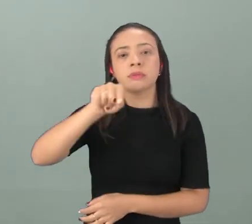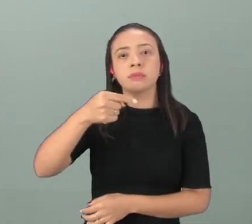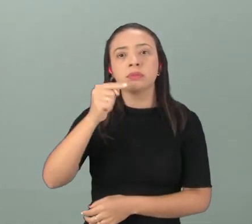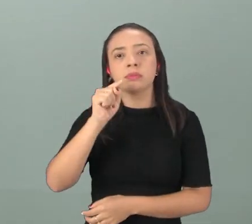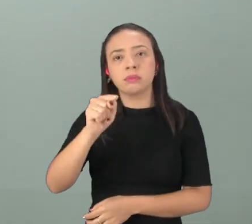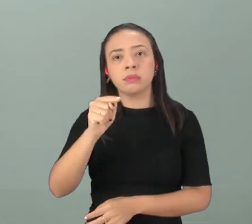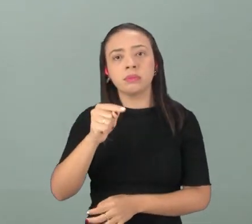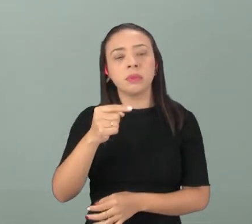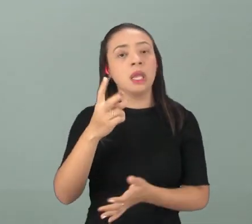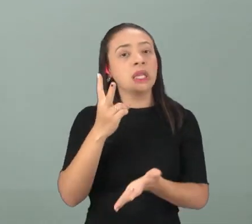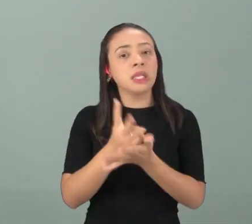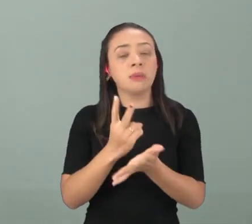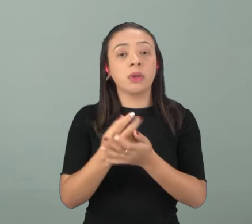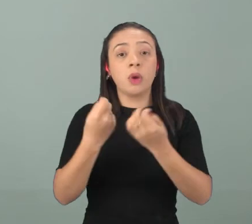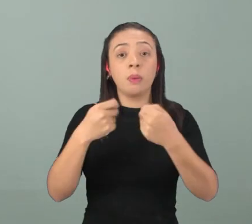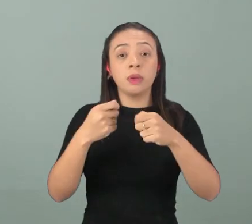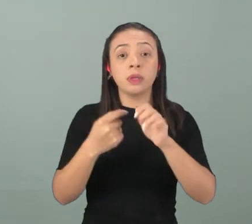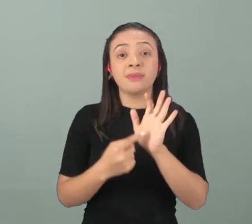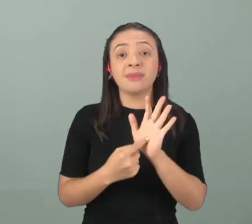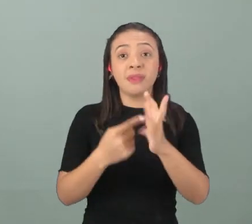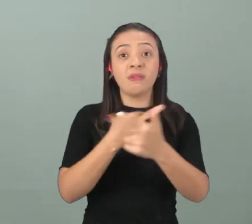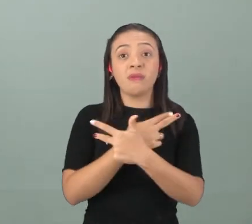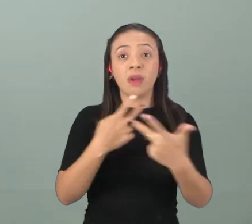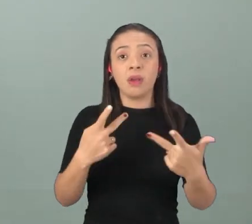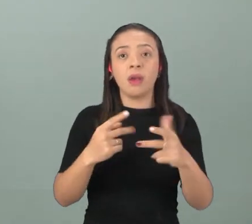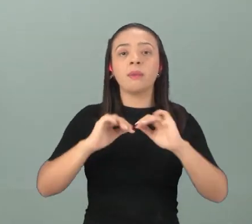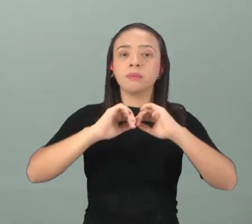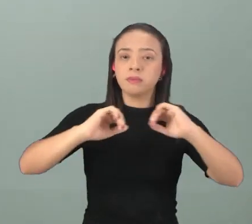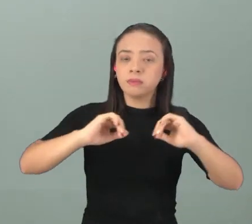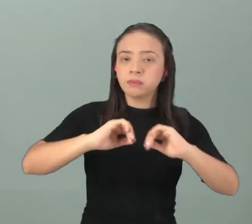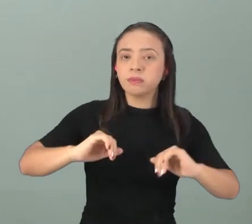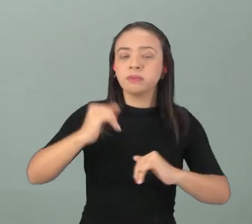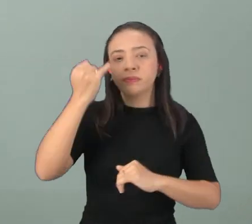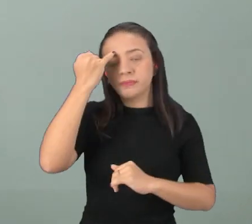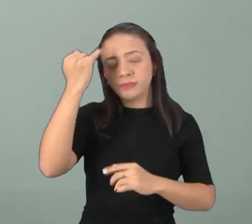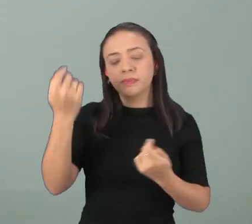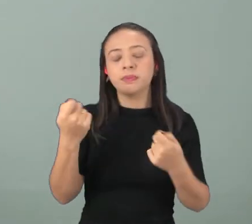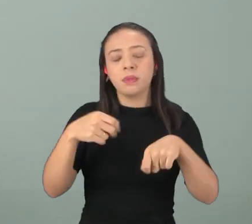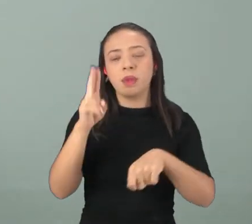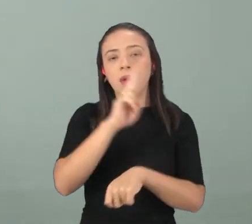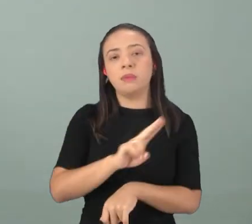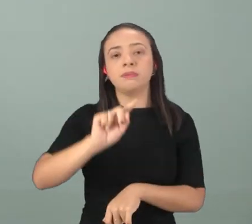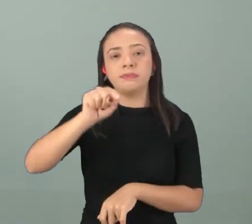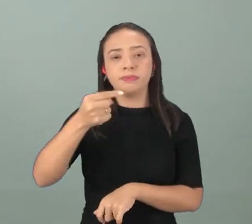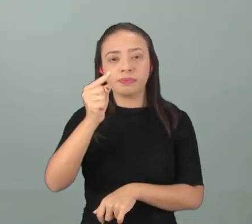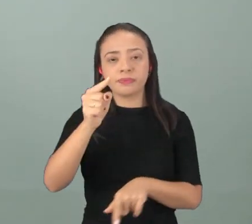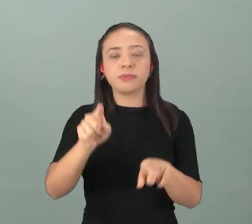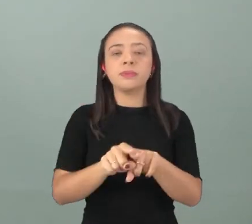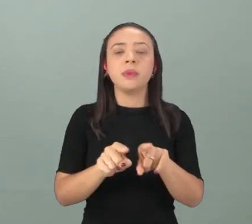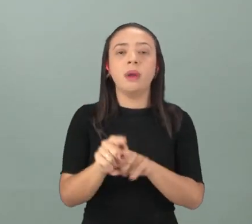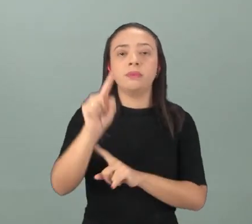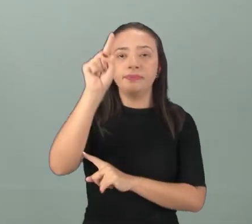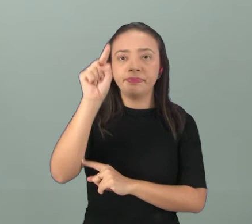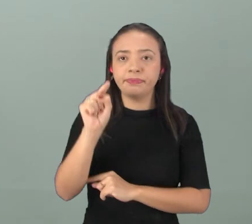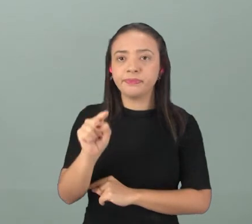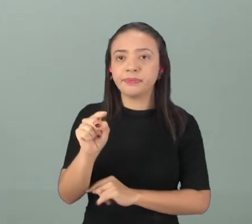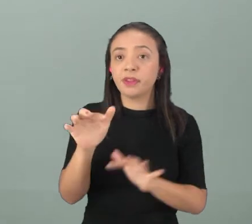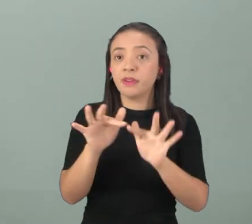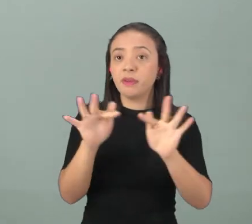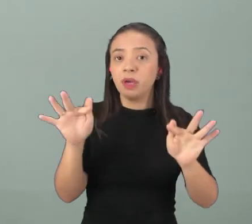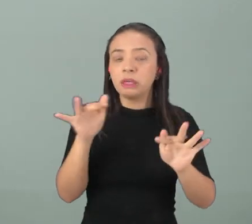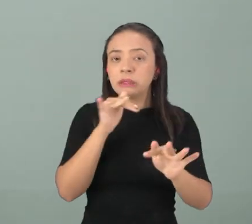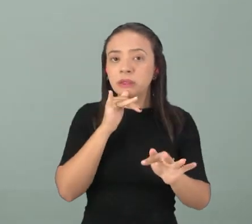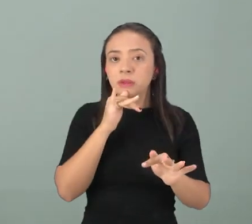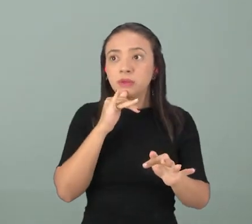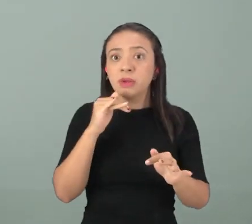coloco ponto e vírgula para separar essas ideias, tá? Posso usar o ponto e vírgula. Ponto de exclamação, frases como eu